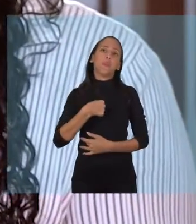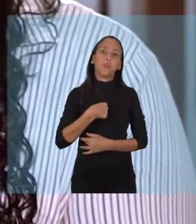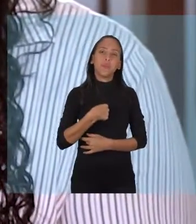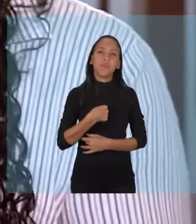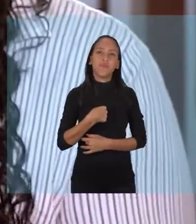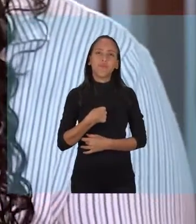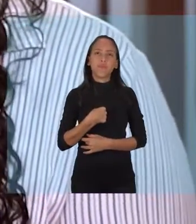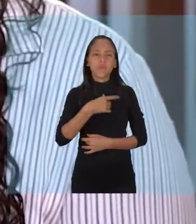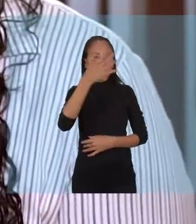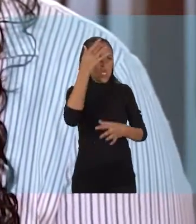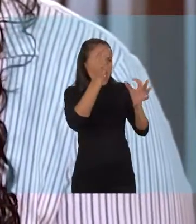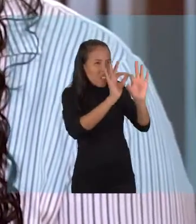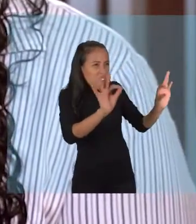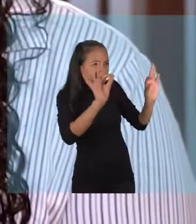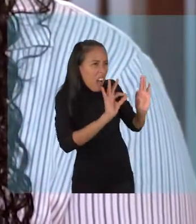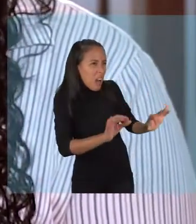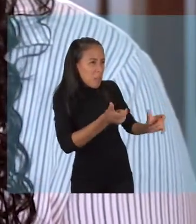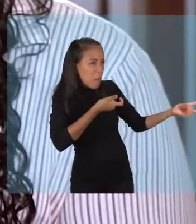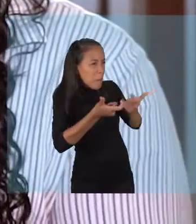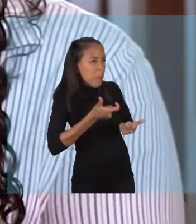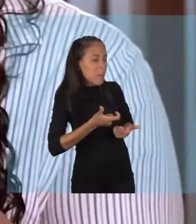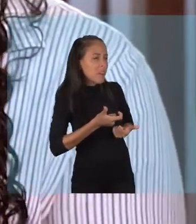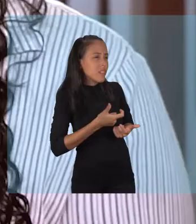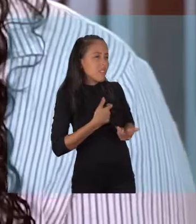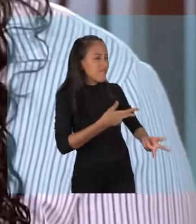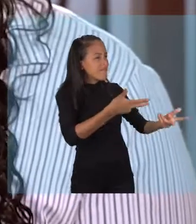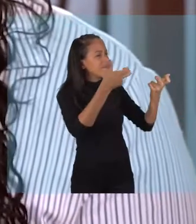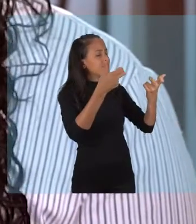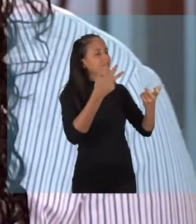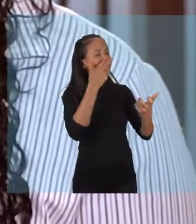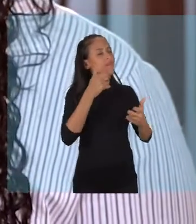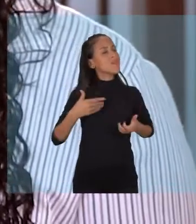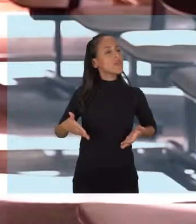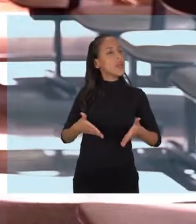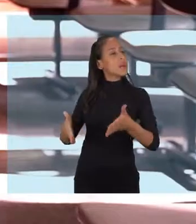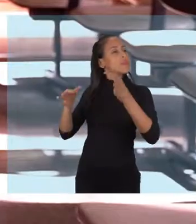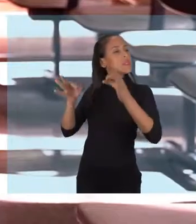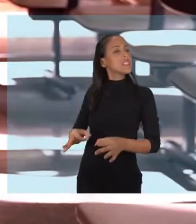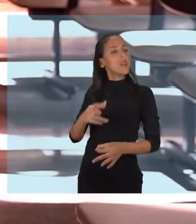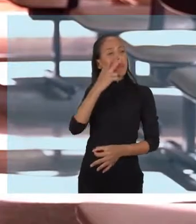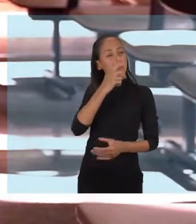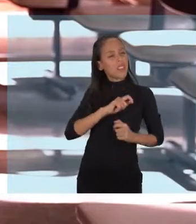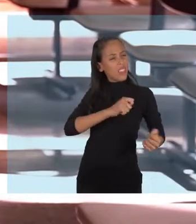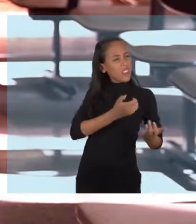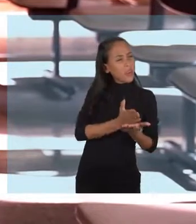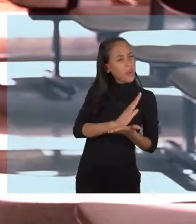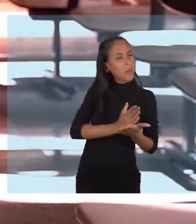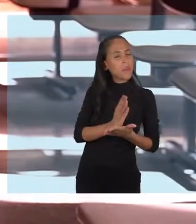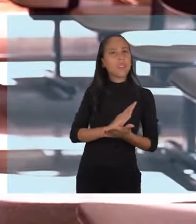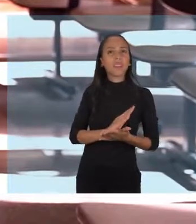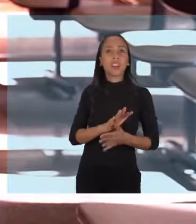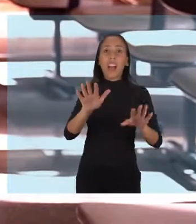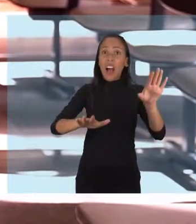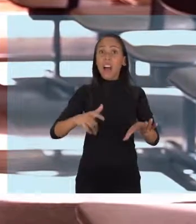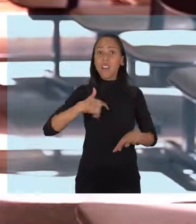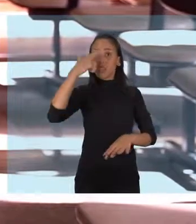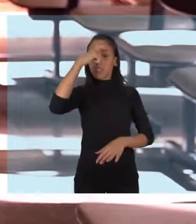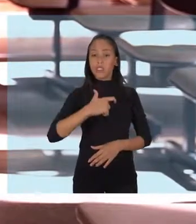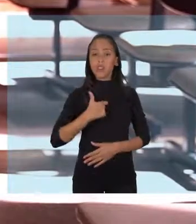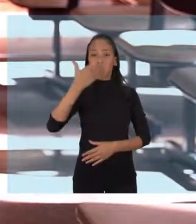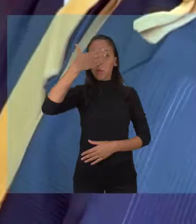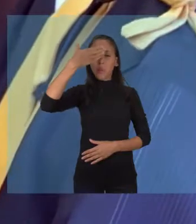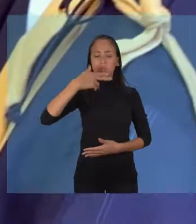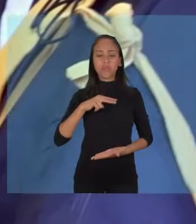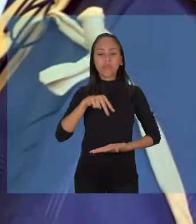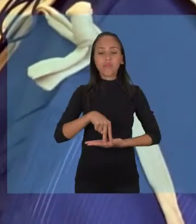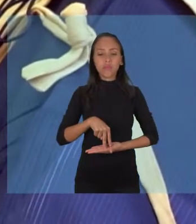frases dizem para mim que eu estou no caminho certo, que alguma coisa está incomodando as pessoas. Muitas vezes só a presença já incomoda.